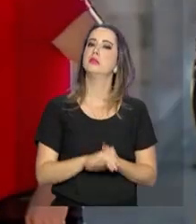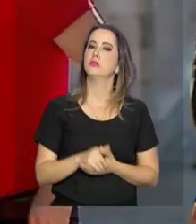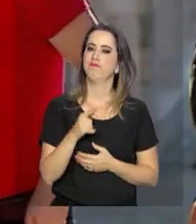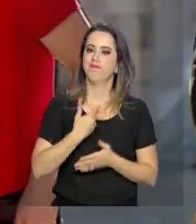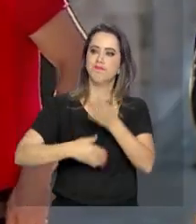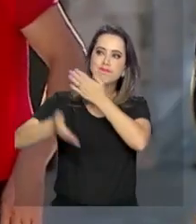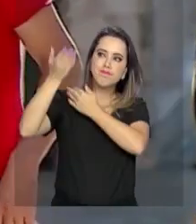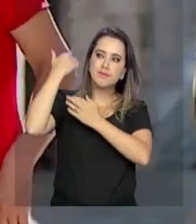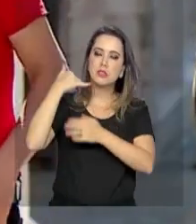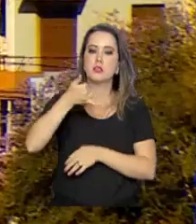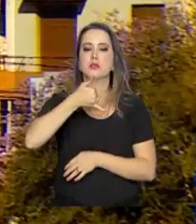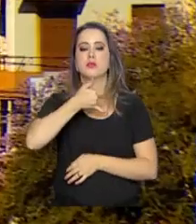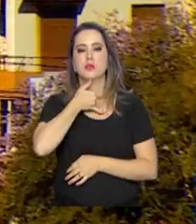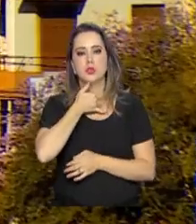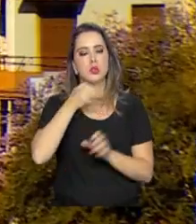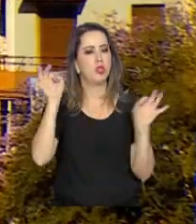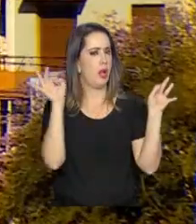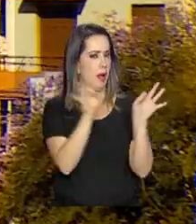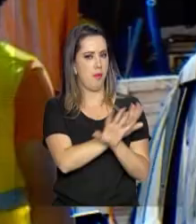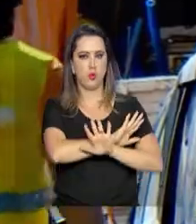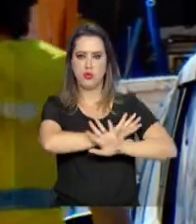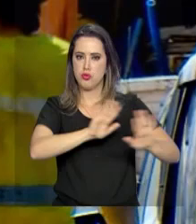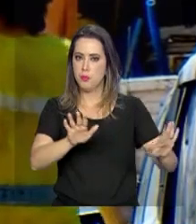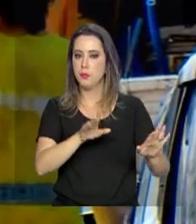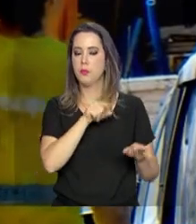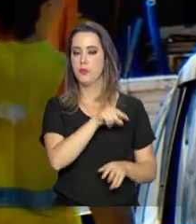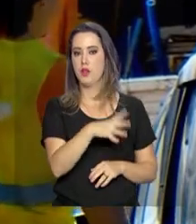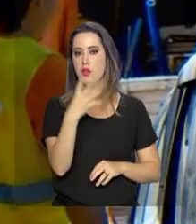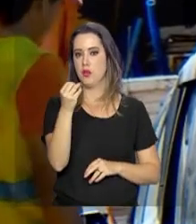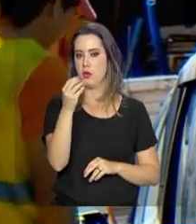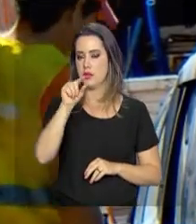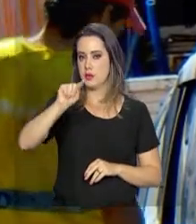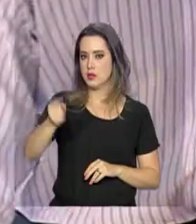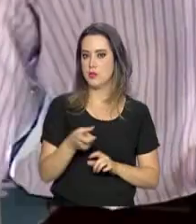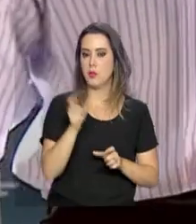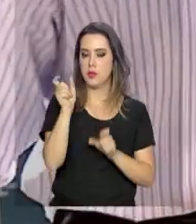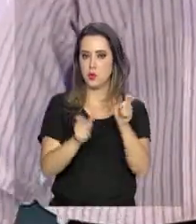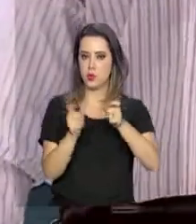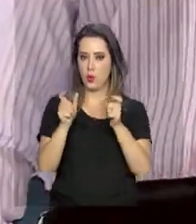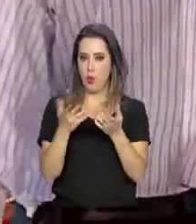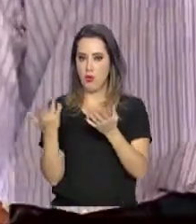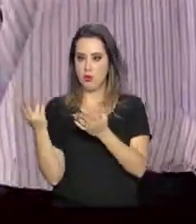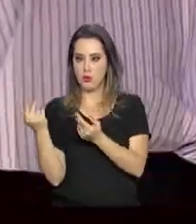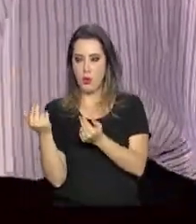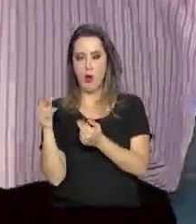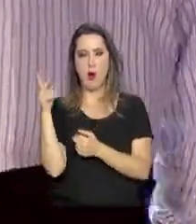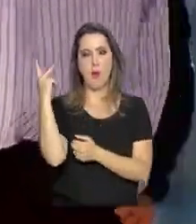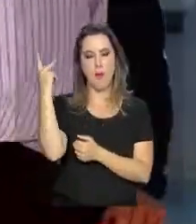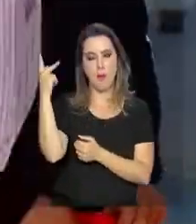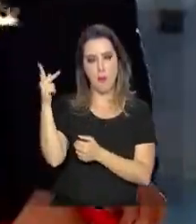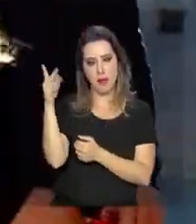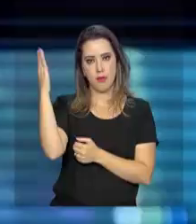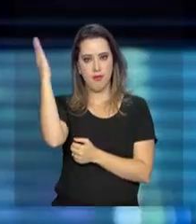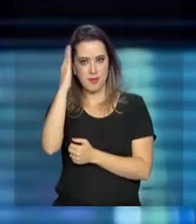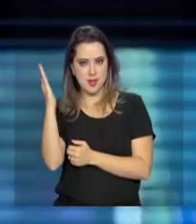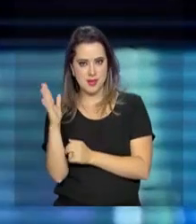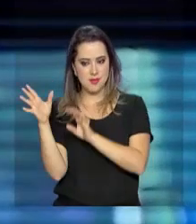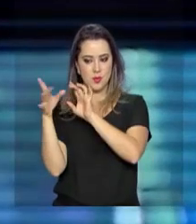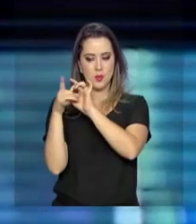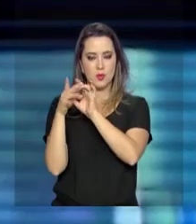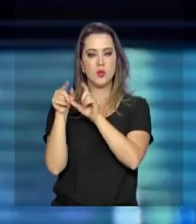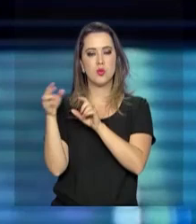triste que ficou para trás os cerca de 400 mil brasiguaios atuais puderam estabelecer novas raízes